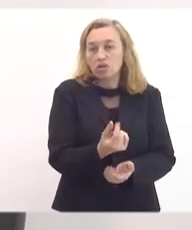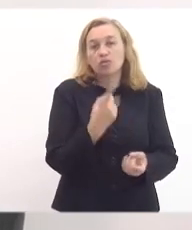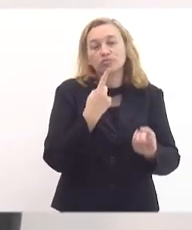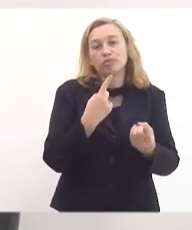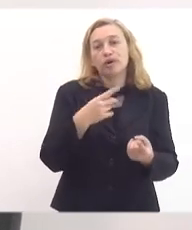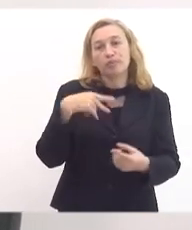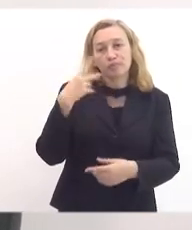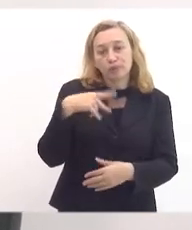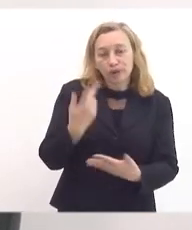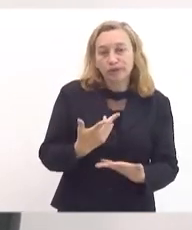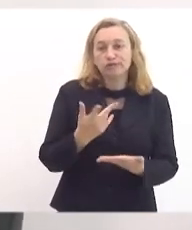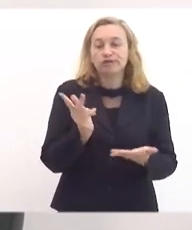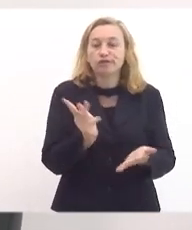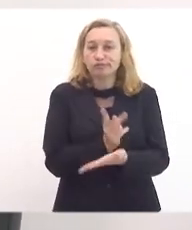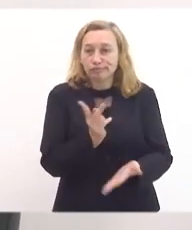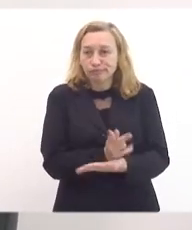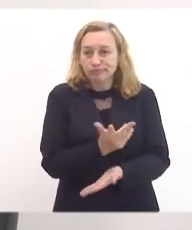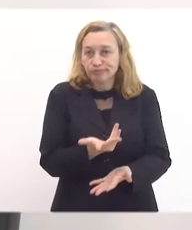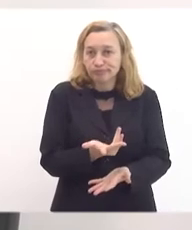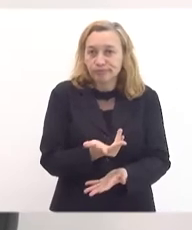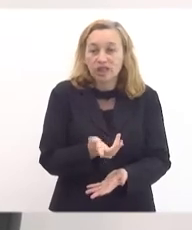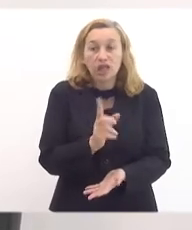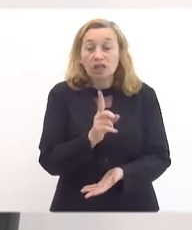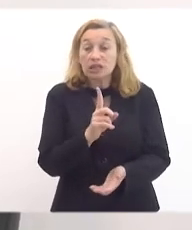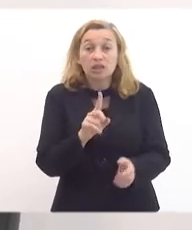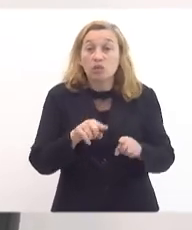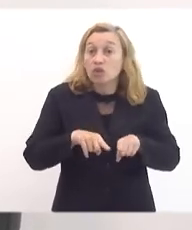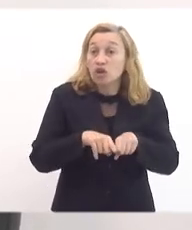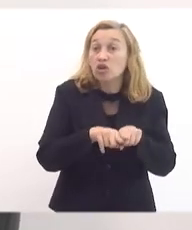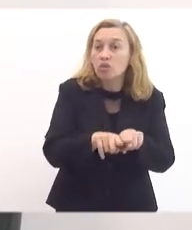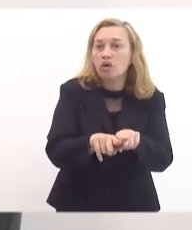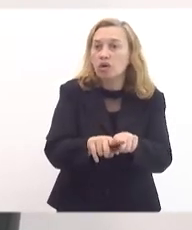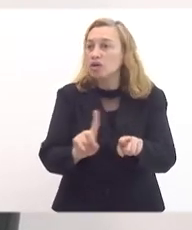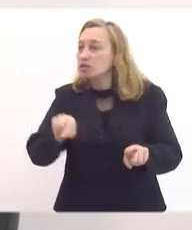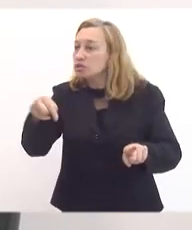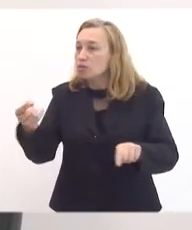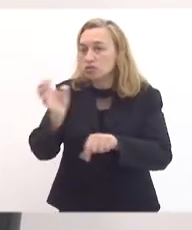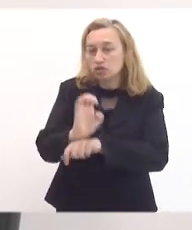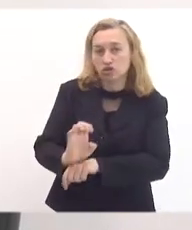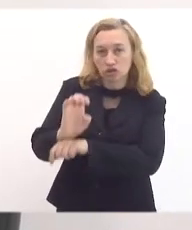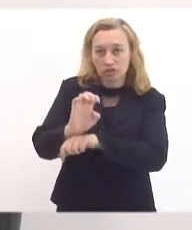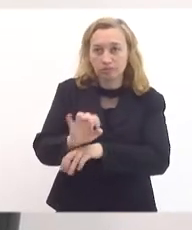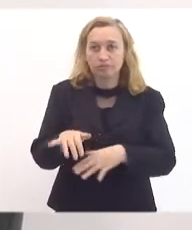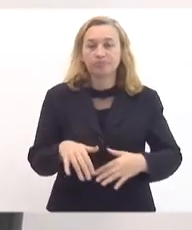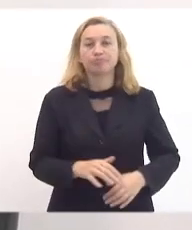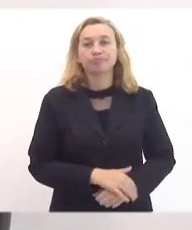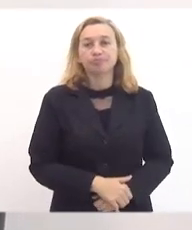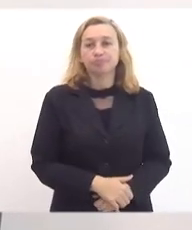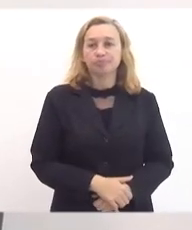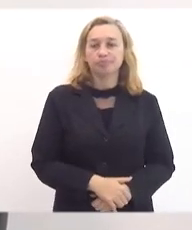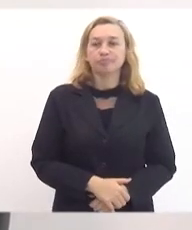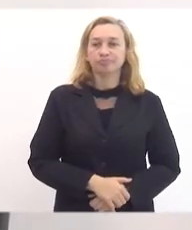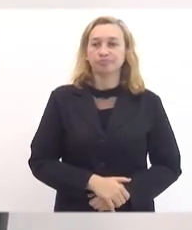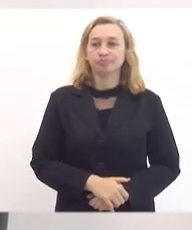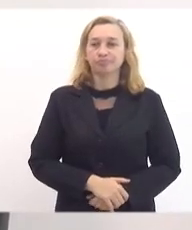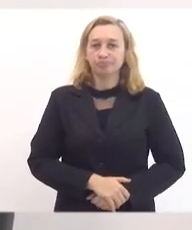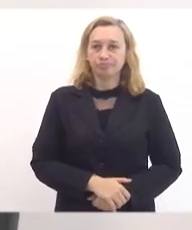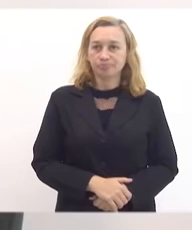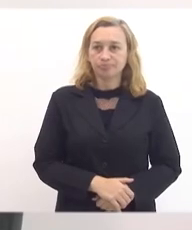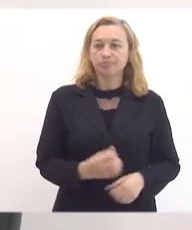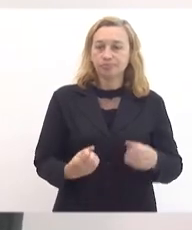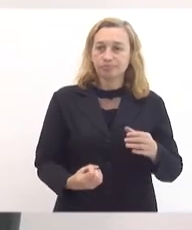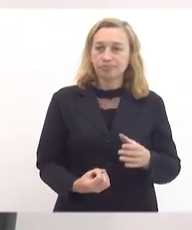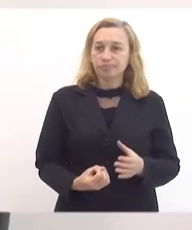política estúpida que não se iguala a outros estados e na geração de